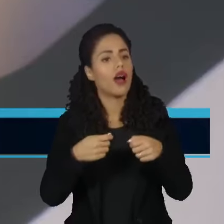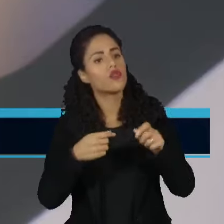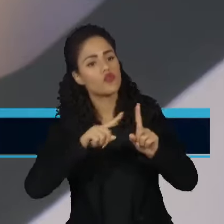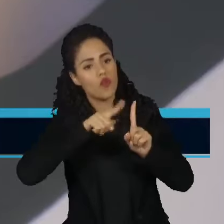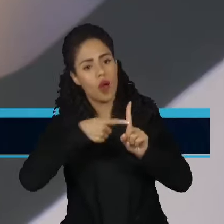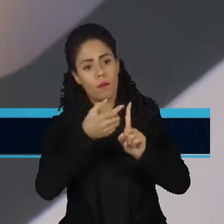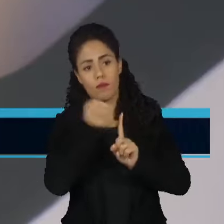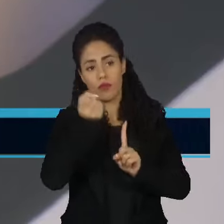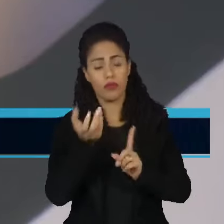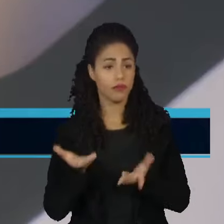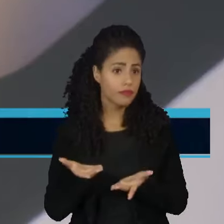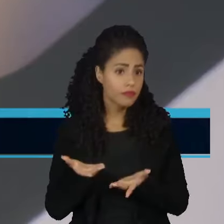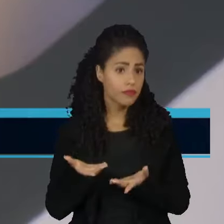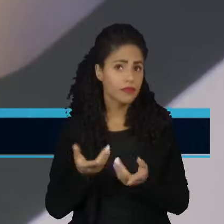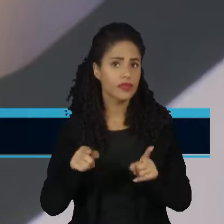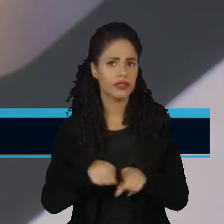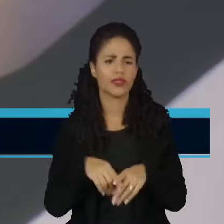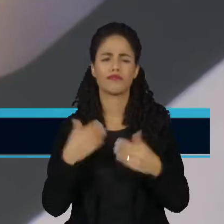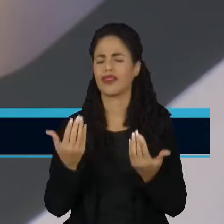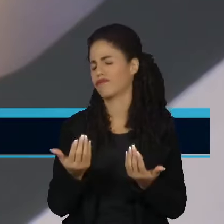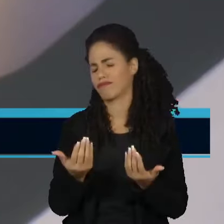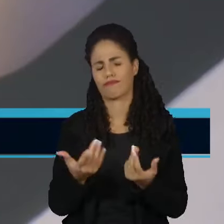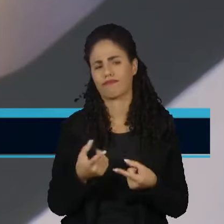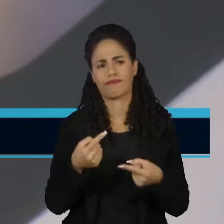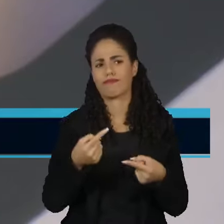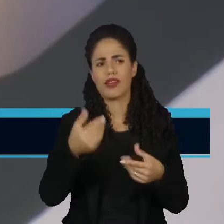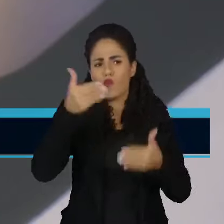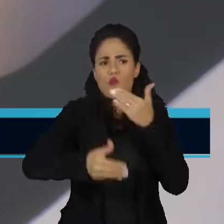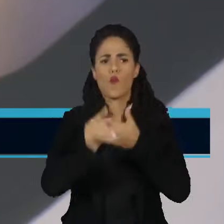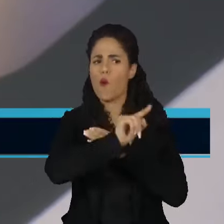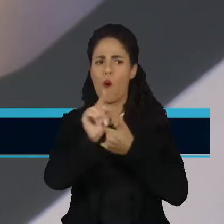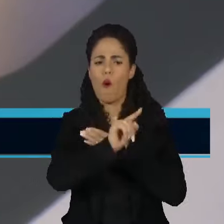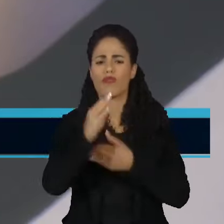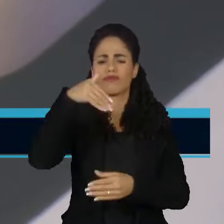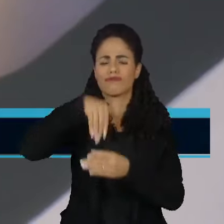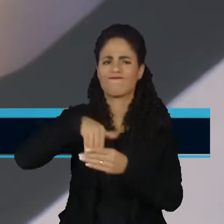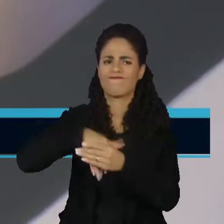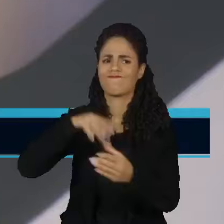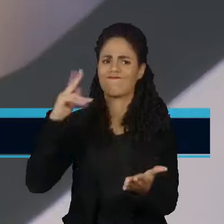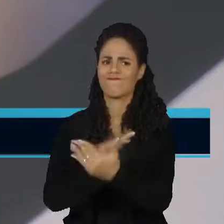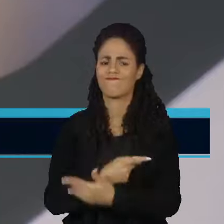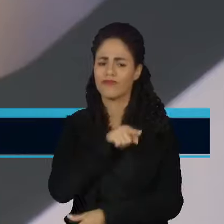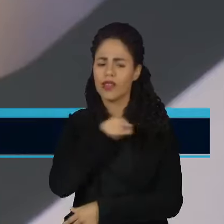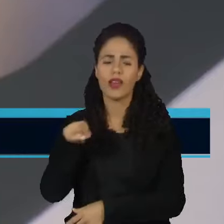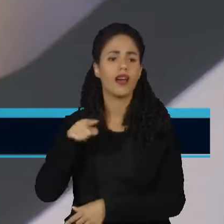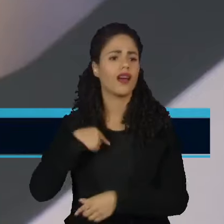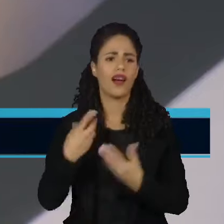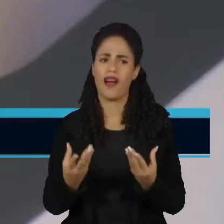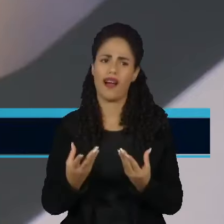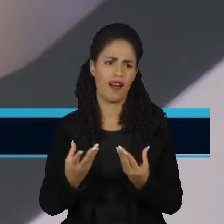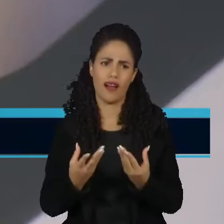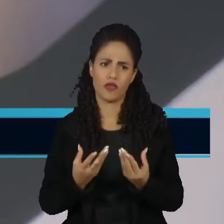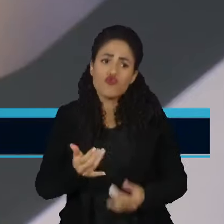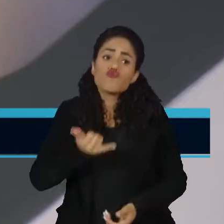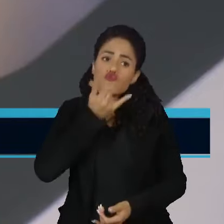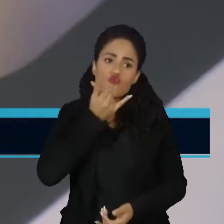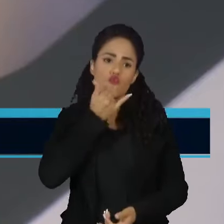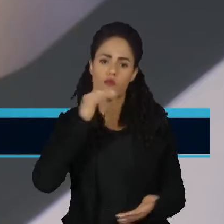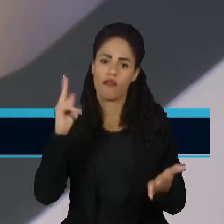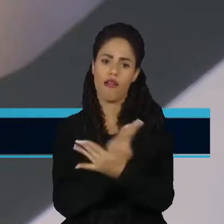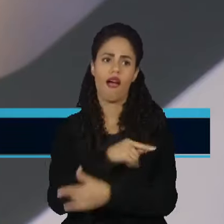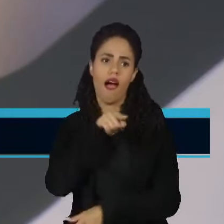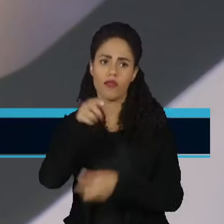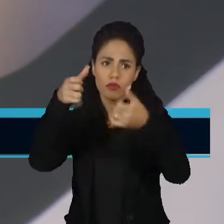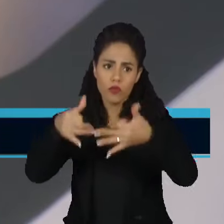da gestação. É um descalabro, a maneira dessa votação foi infame, como disse a Comissão Arns em